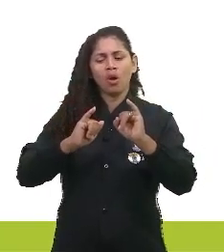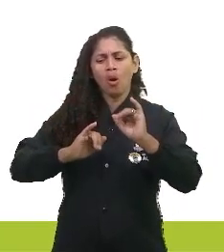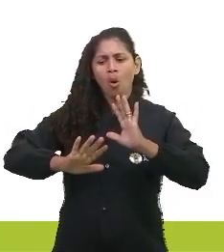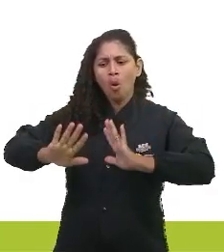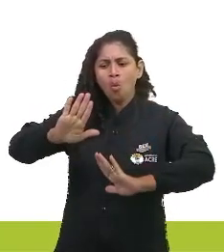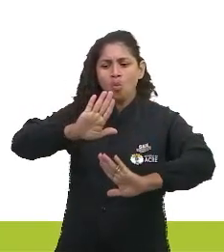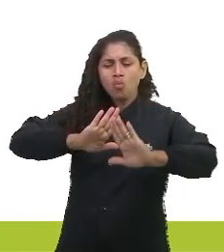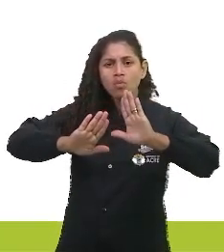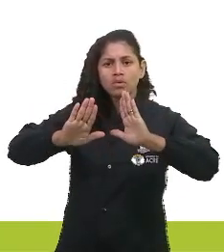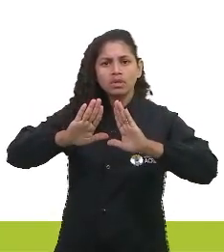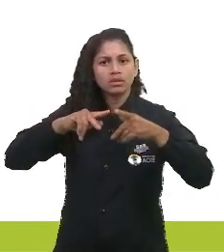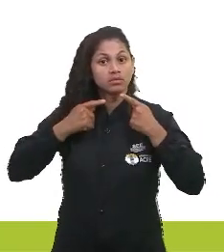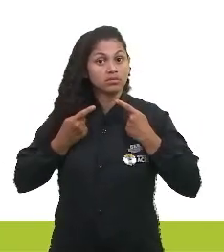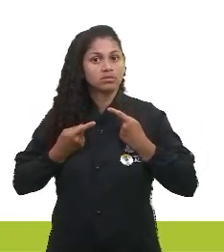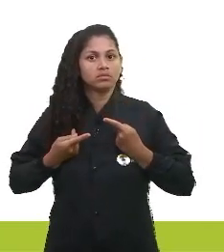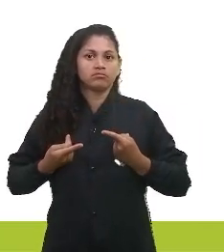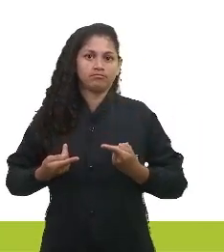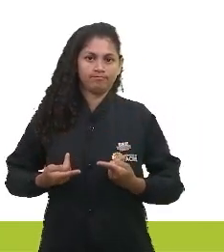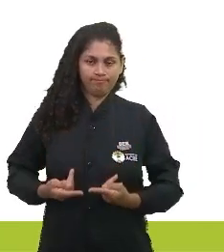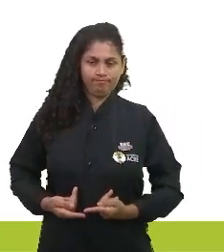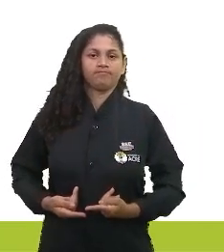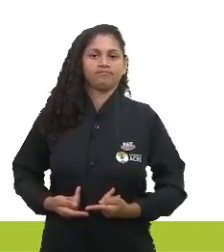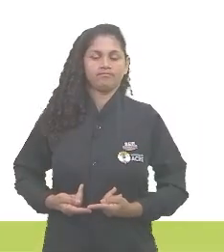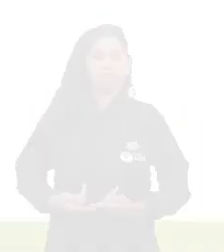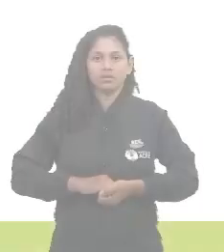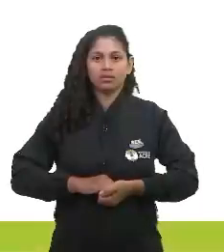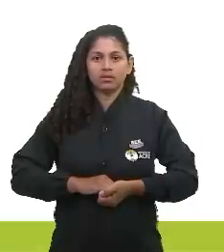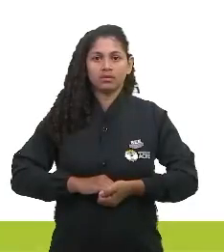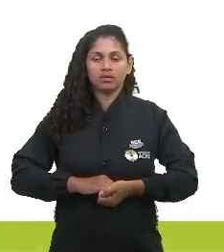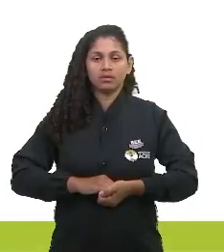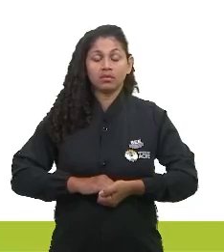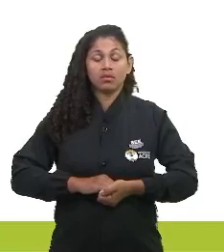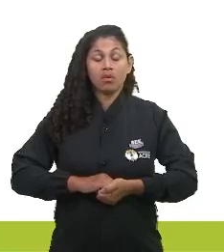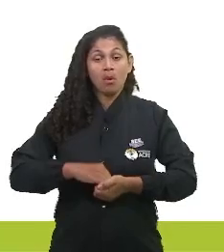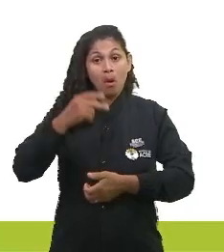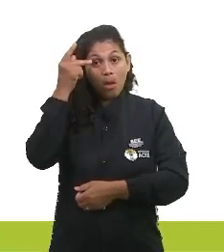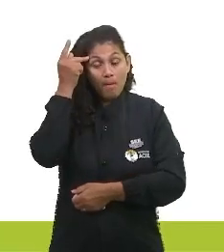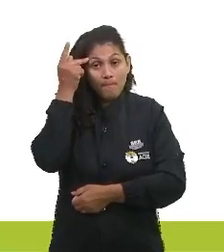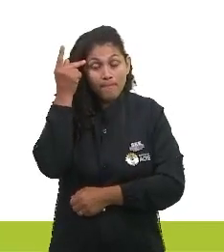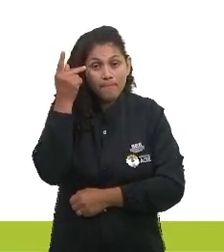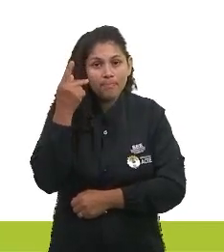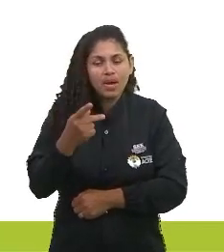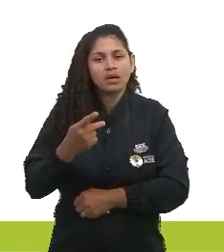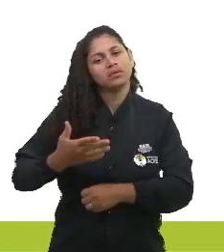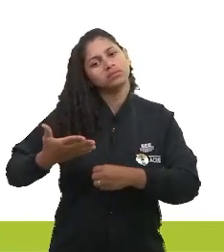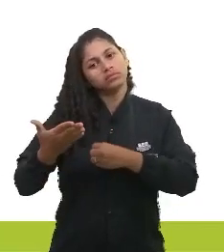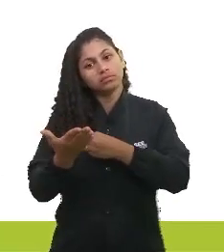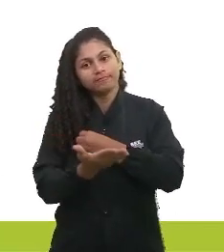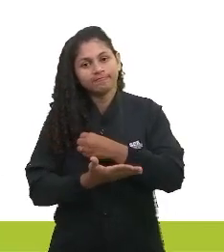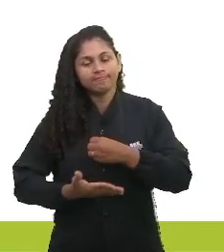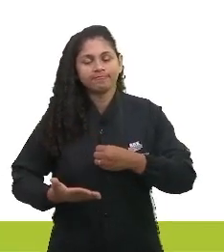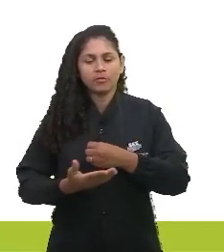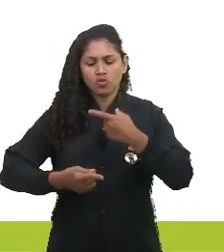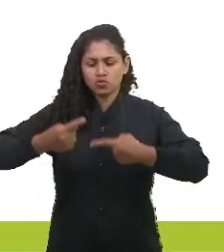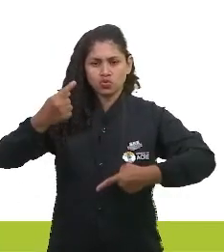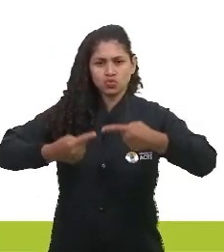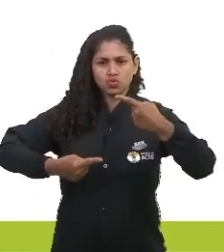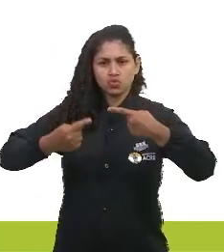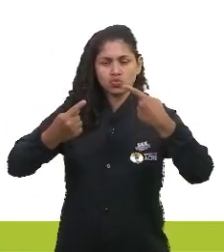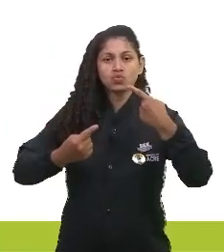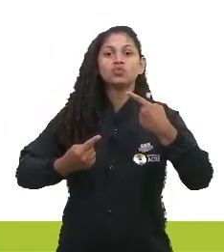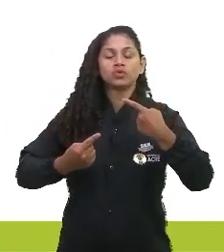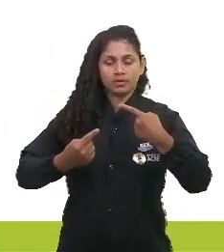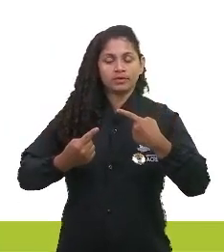à vida humana e às vidas não humanas. Para a abordagem de conflitos morais e